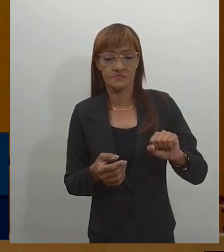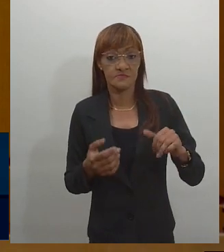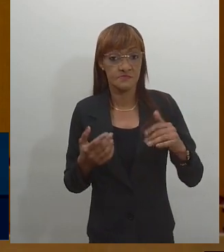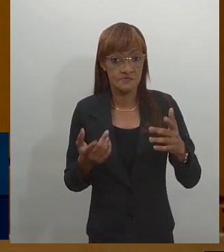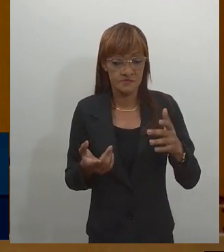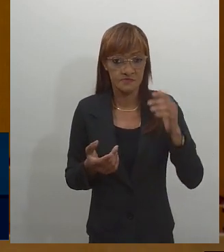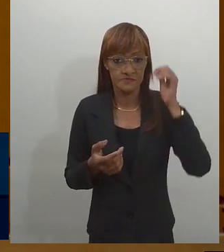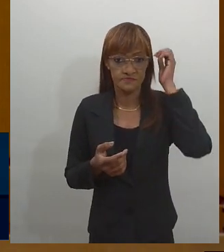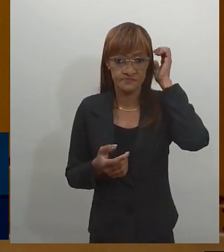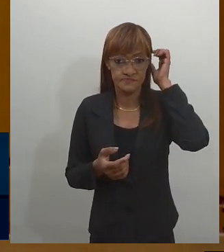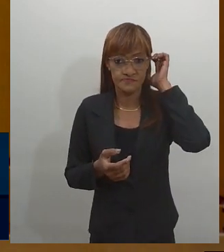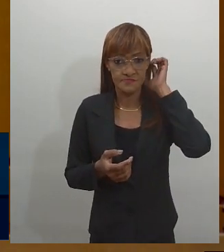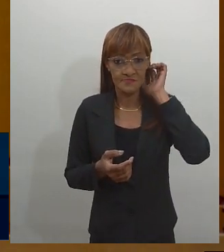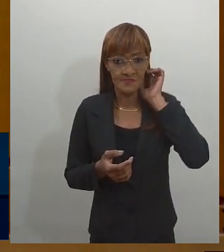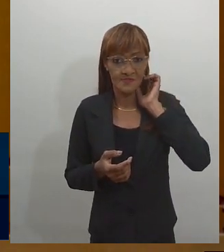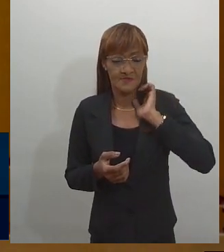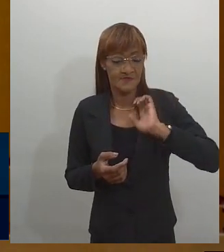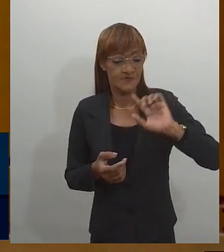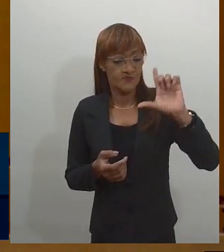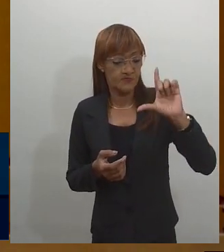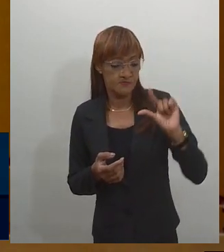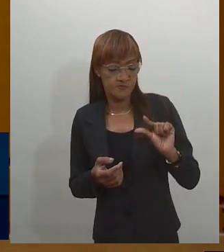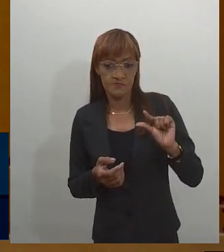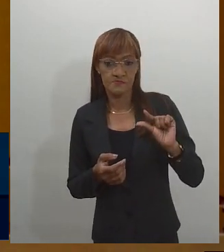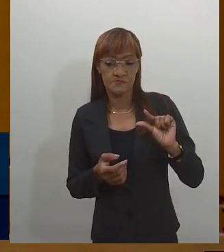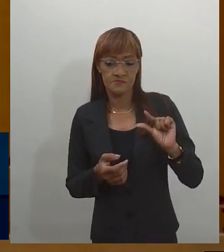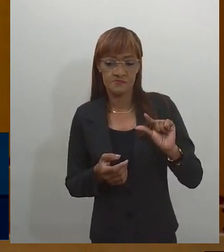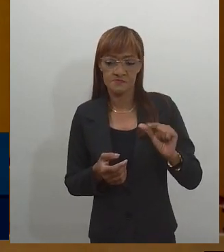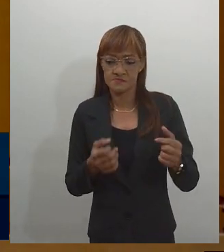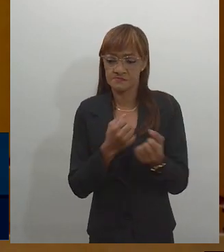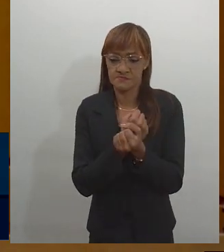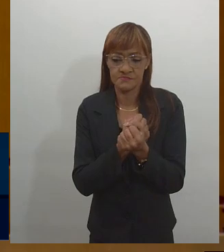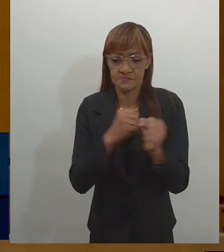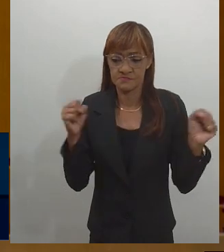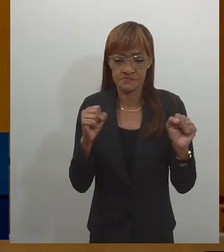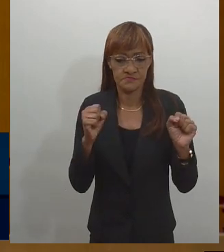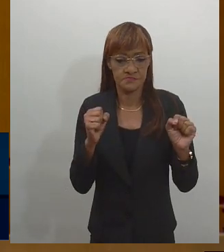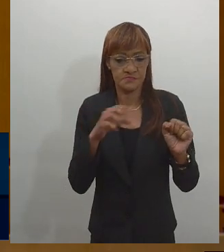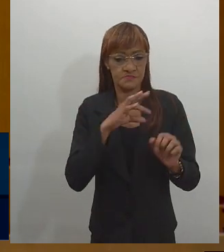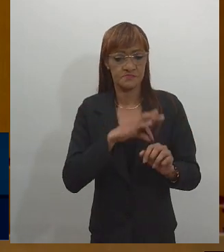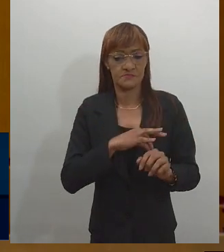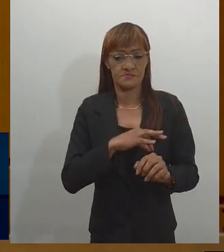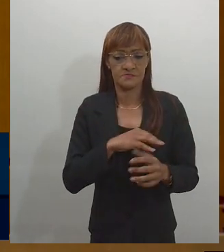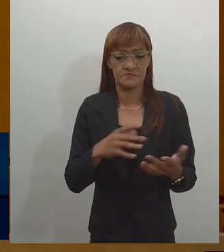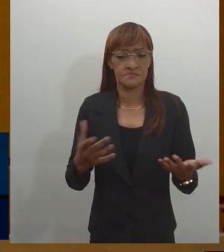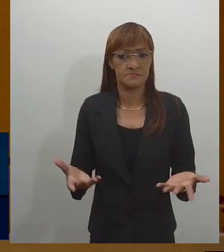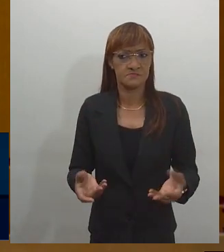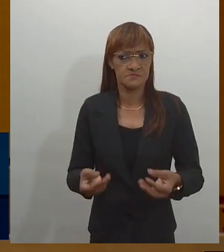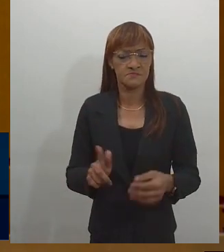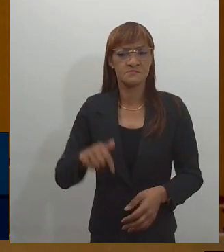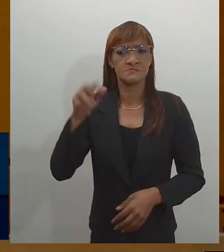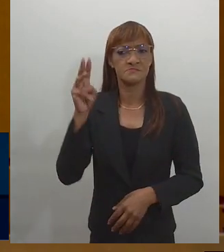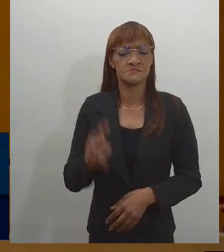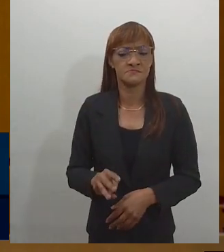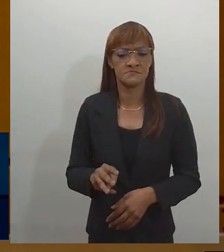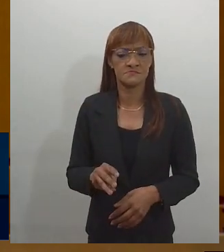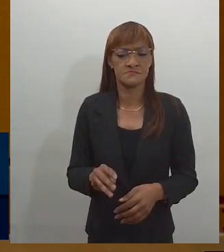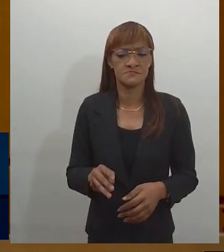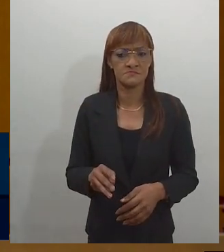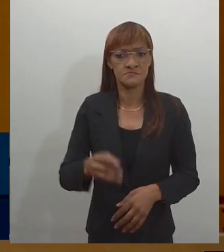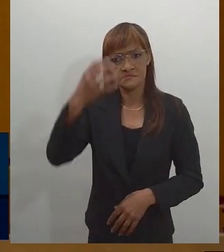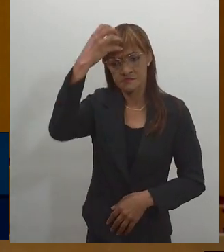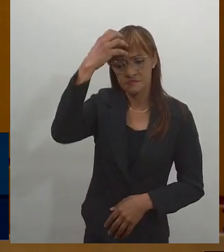salarial, porque é inadmissível que ninguém discuta quem foi que deu causa ao rombo de R$173 milhões